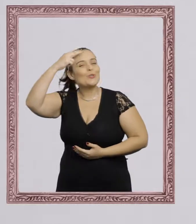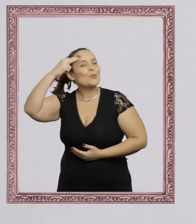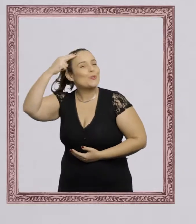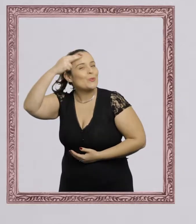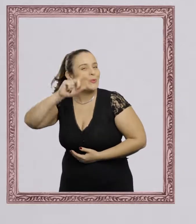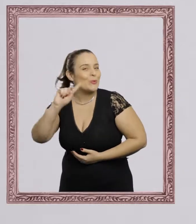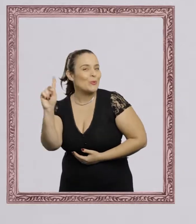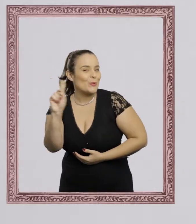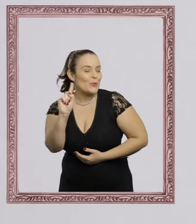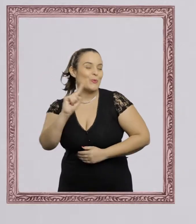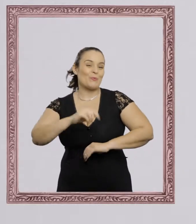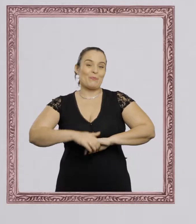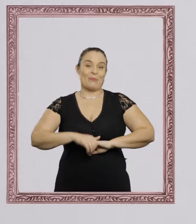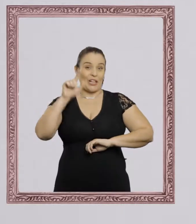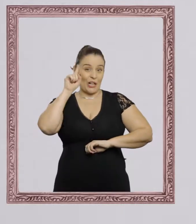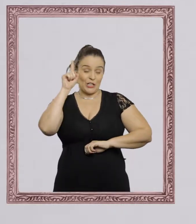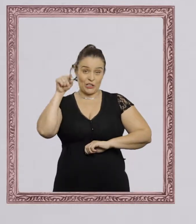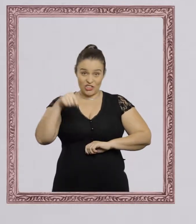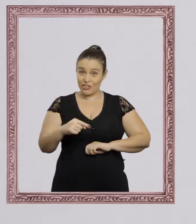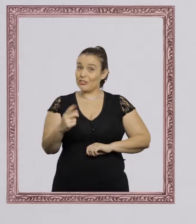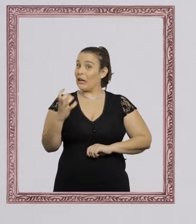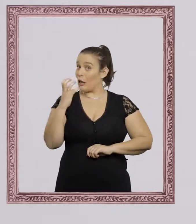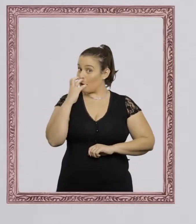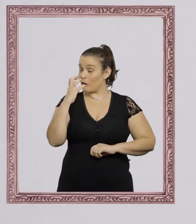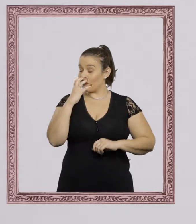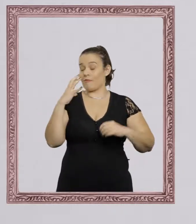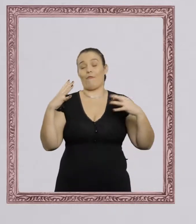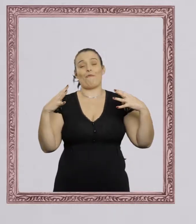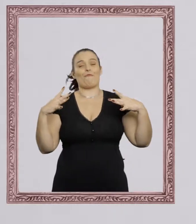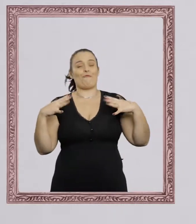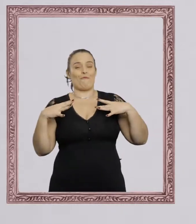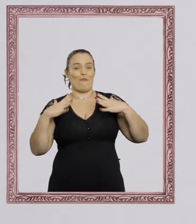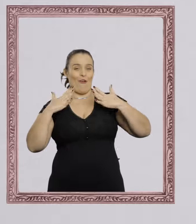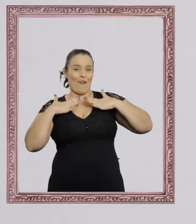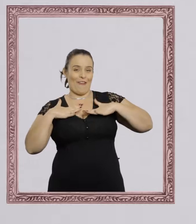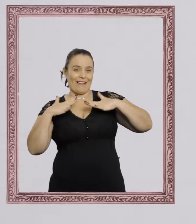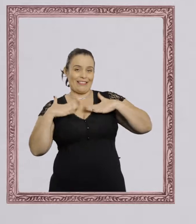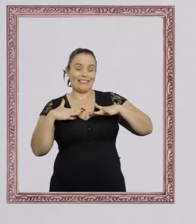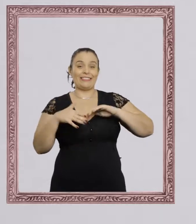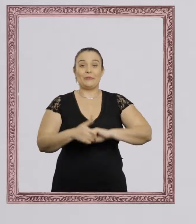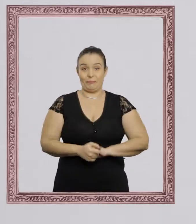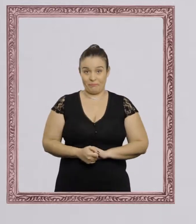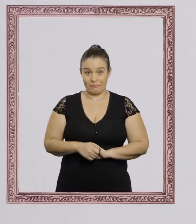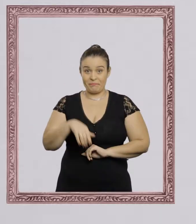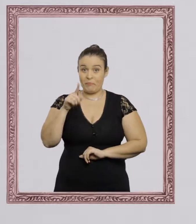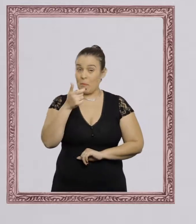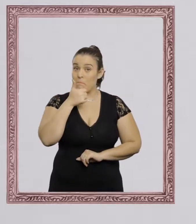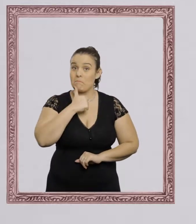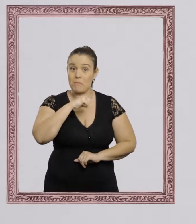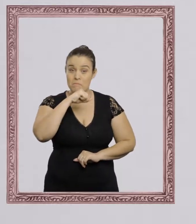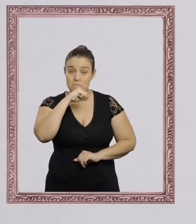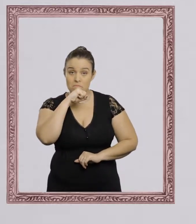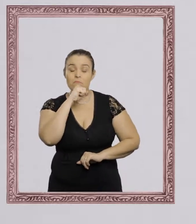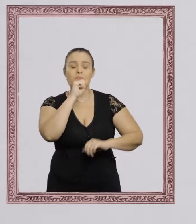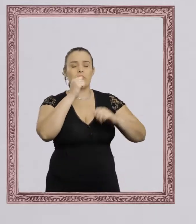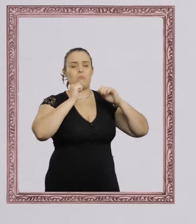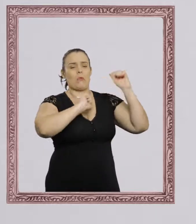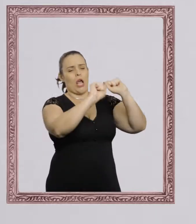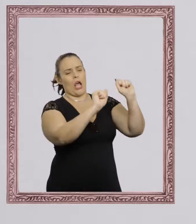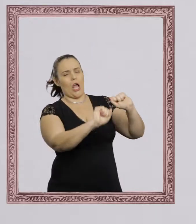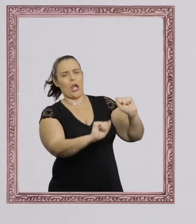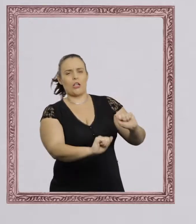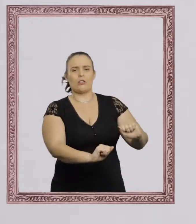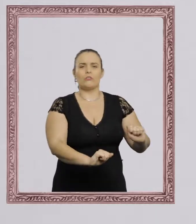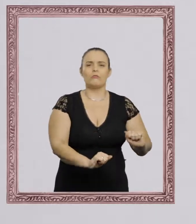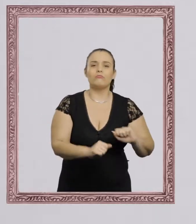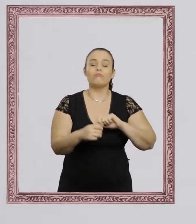não tinha sonhado. Nessa noite era folga de Naná. A senhora Darling deu banho nas crianças. Wendy, João